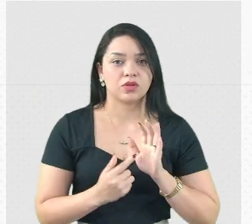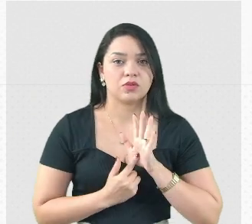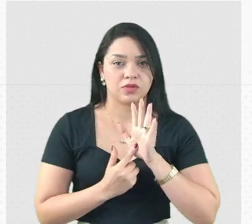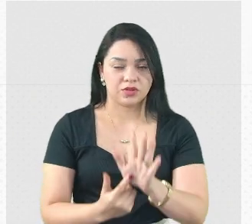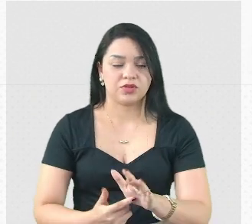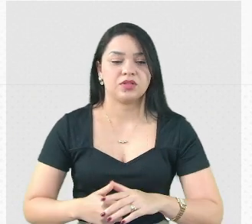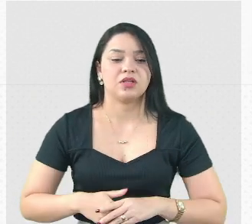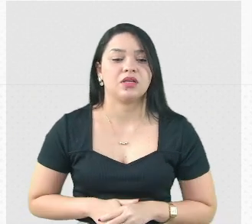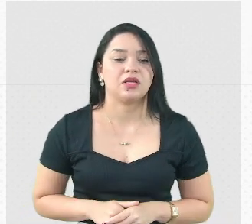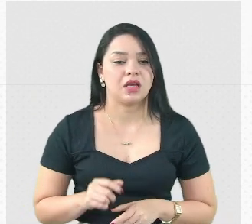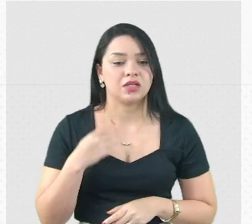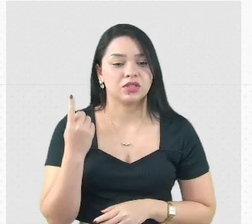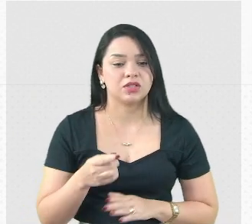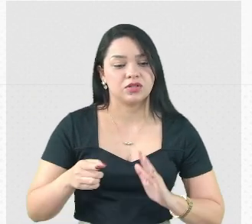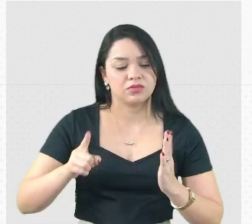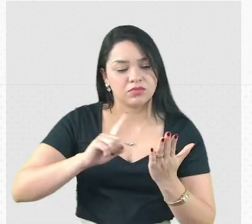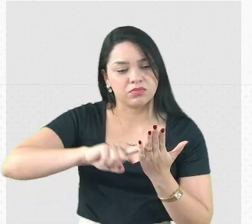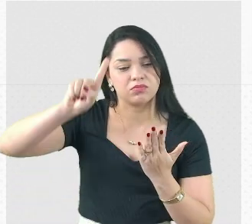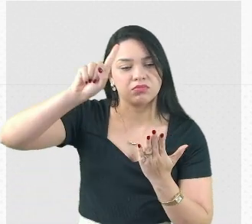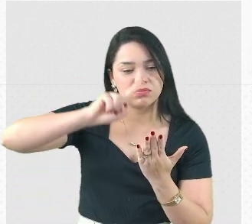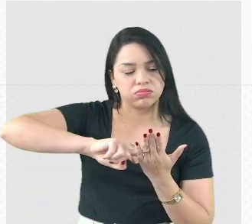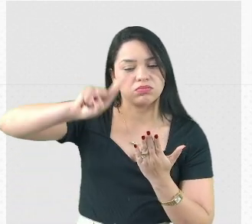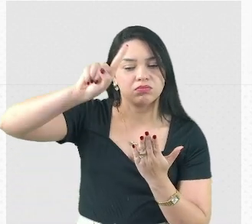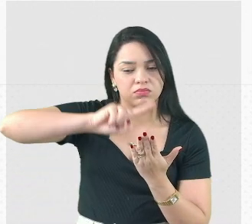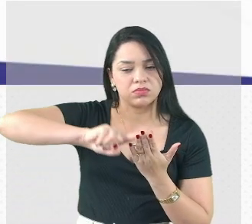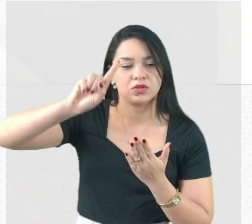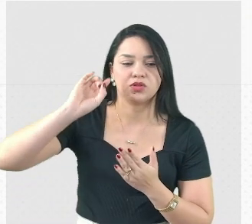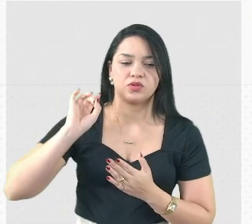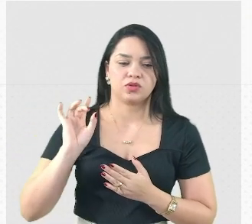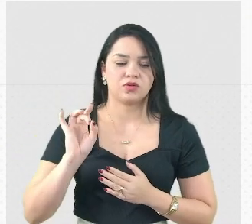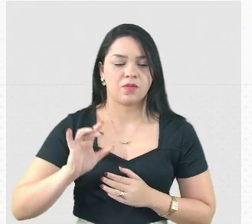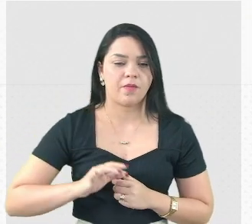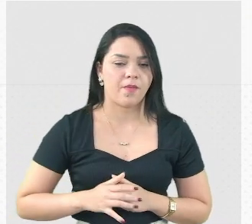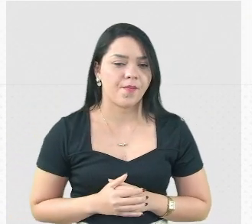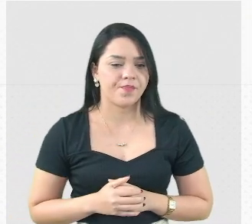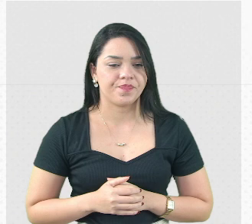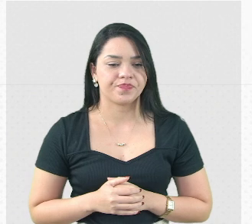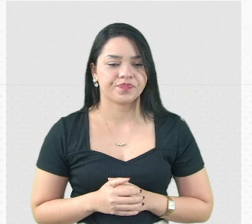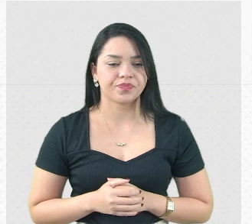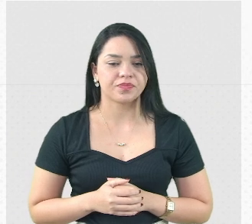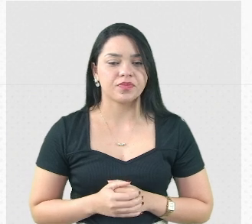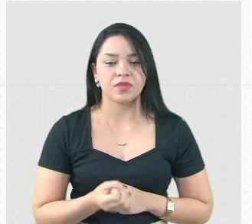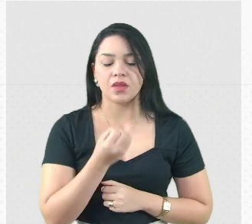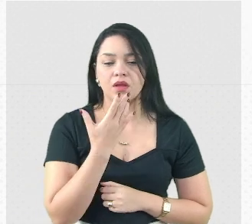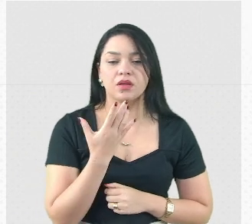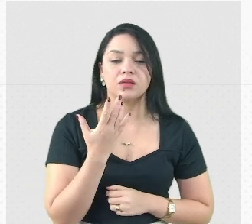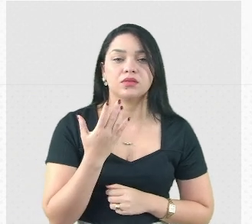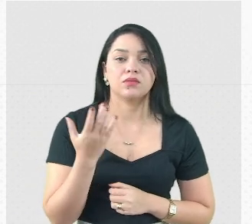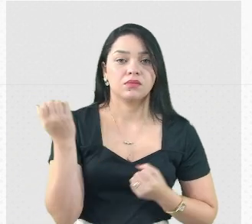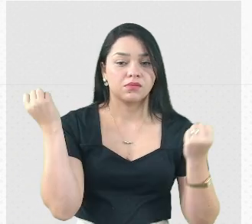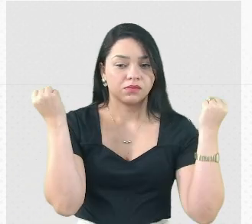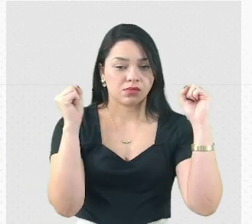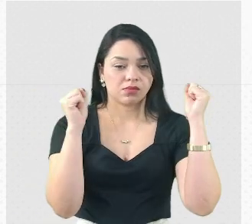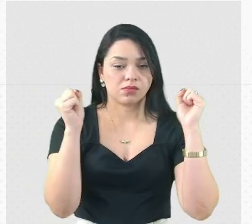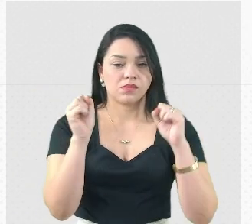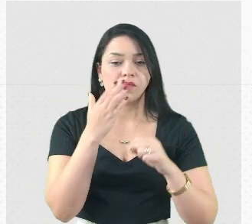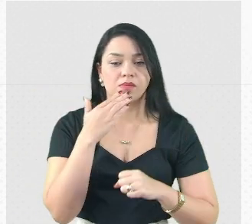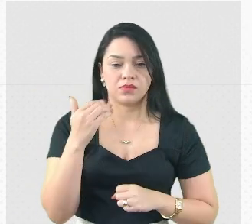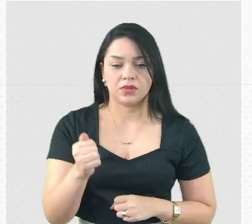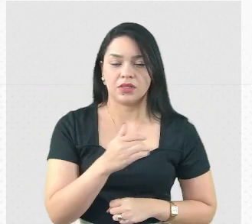pouco, a gente fica só rolando tela de celular. Benefícios físicos. Melhora a